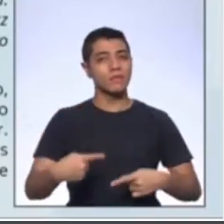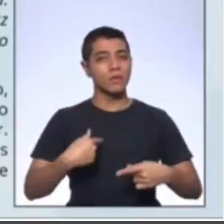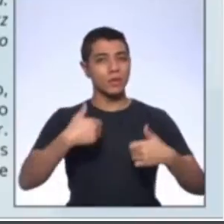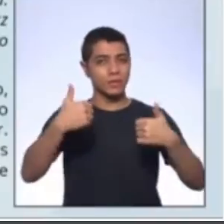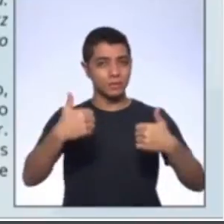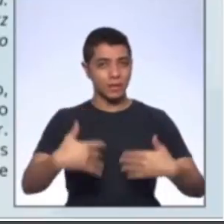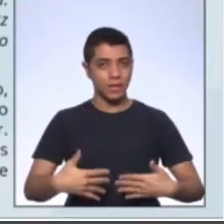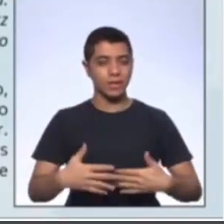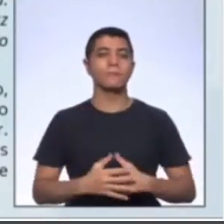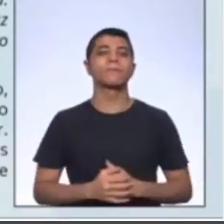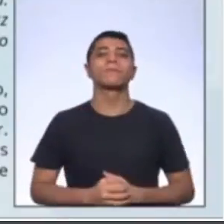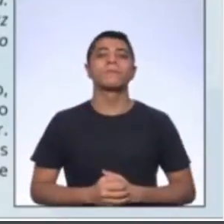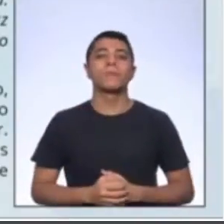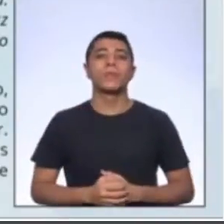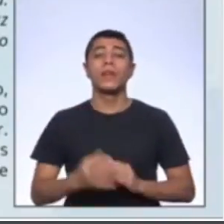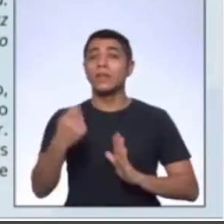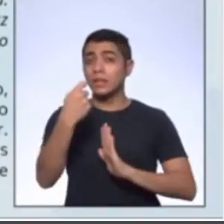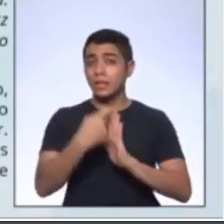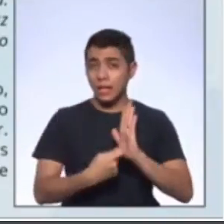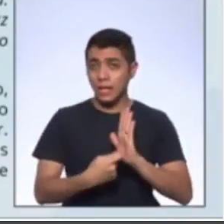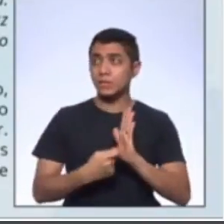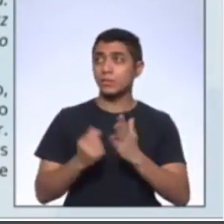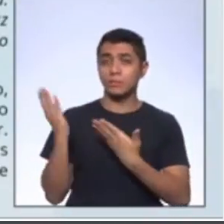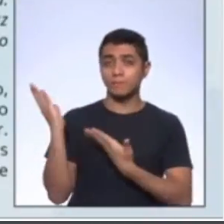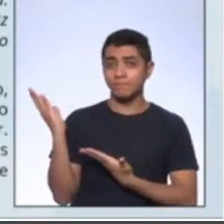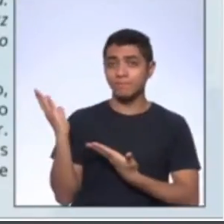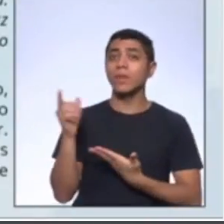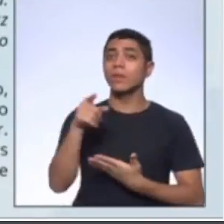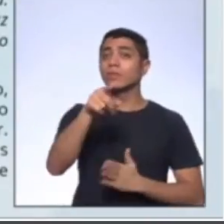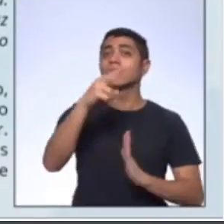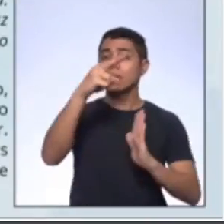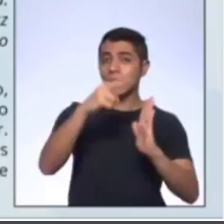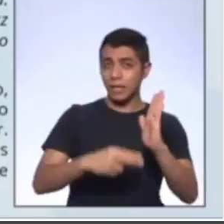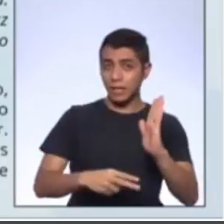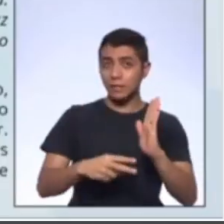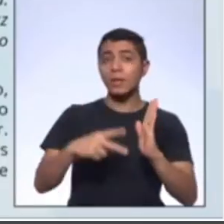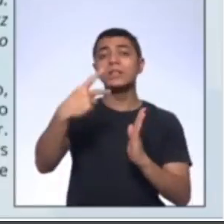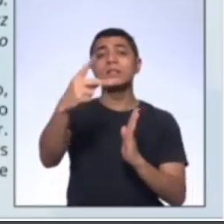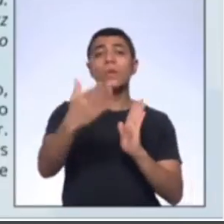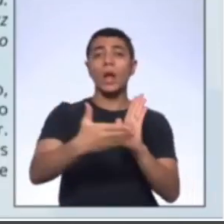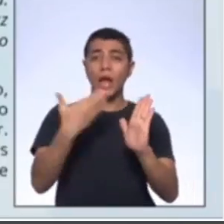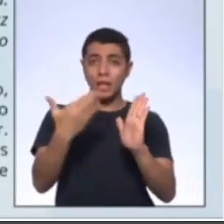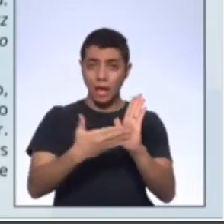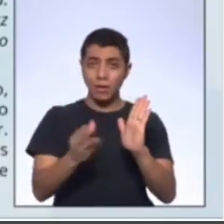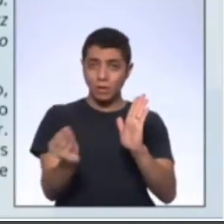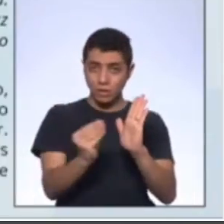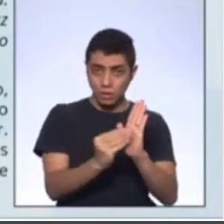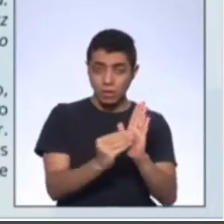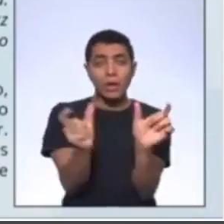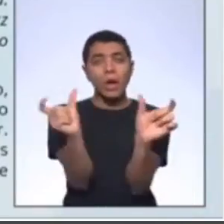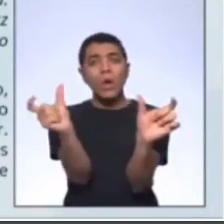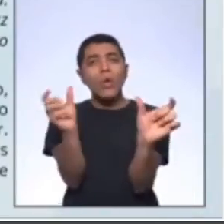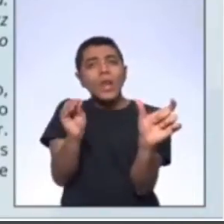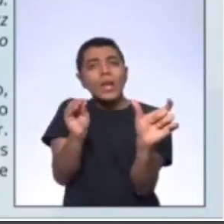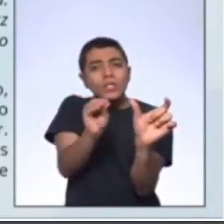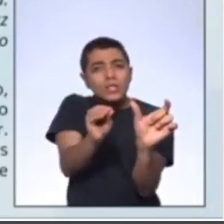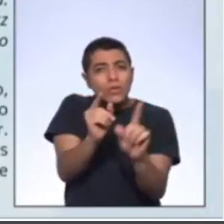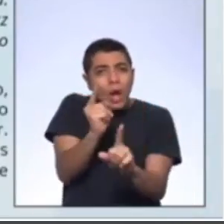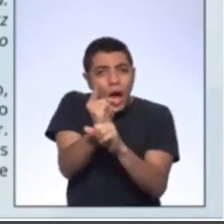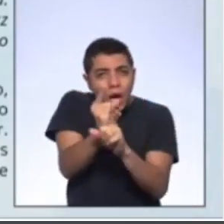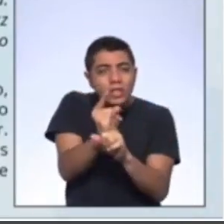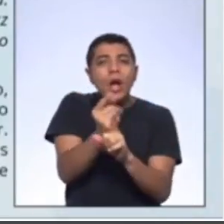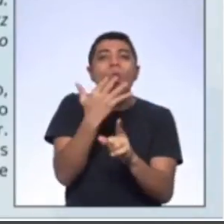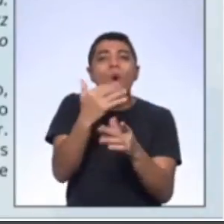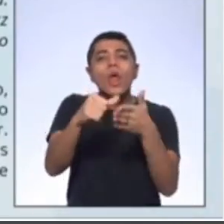leia o texto abaixo e após anotar lá em seu caderno grife os conectivos que você encontrar